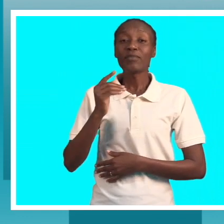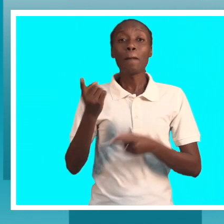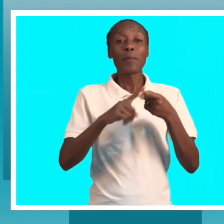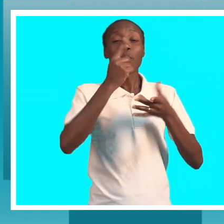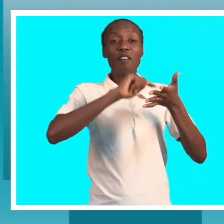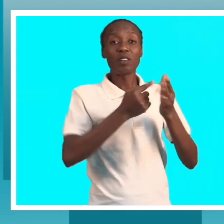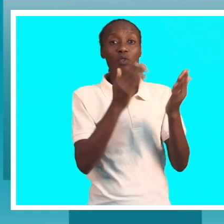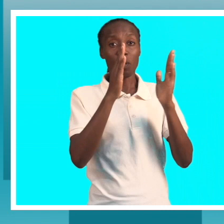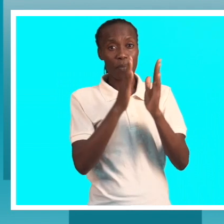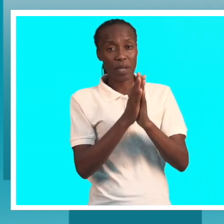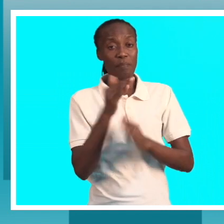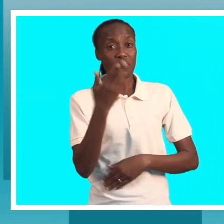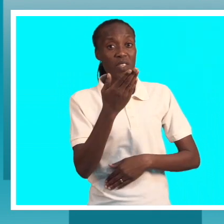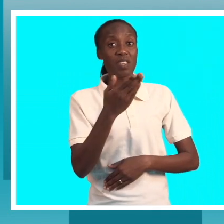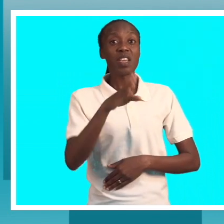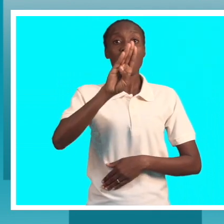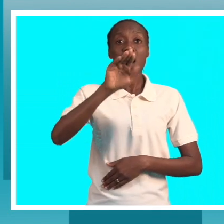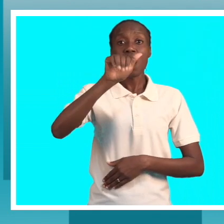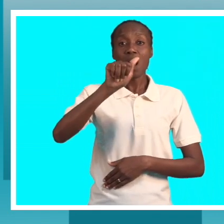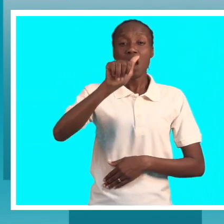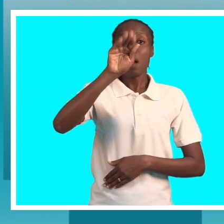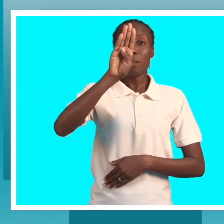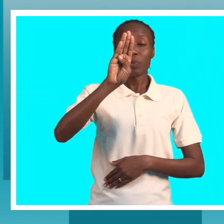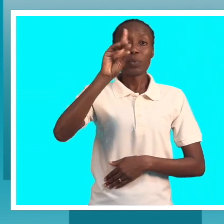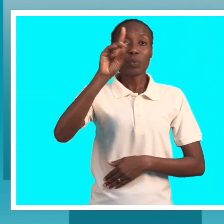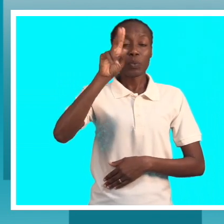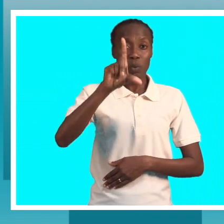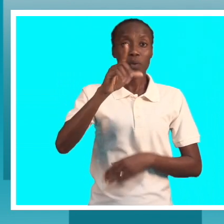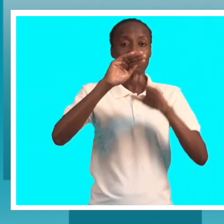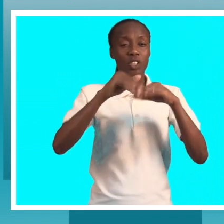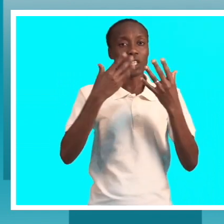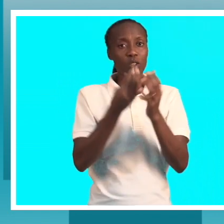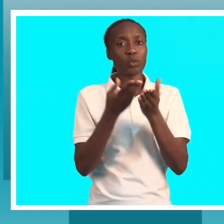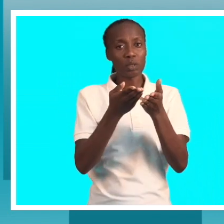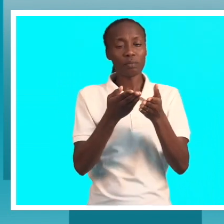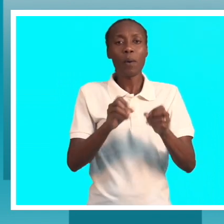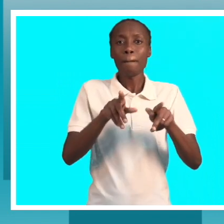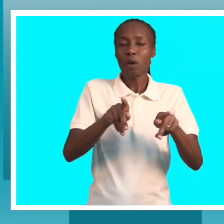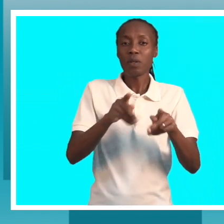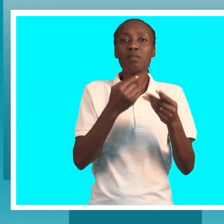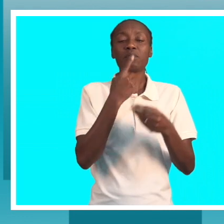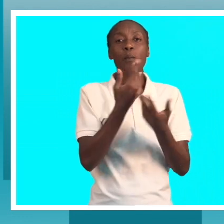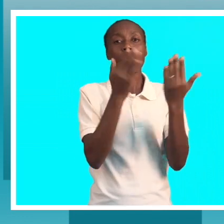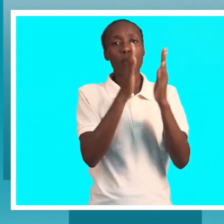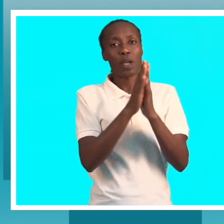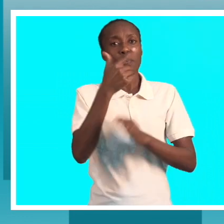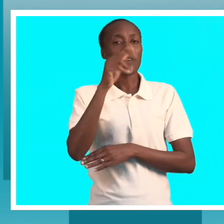algo para terminar a nossa conversa. Quero agradecer a Cia Abdul pela oportunidade de estar aqui,